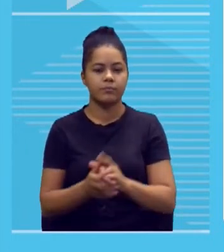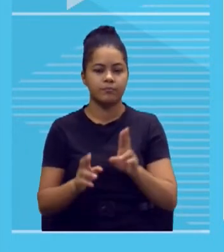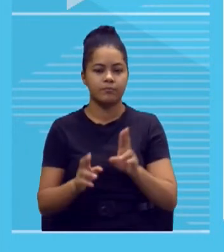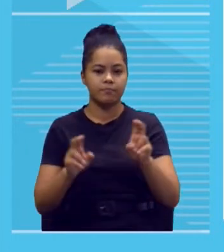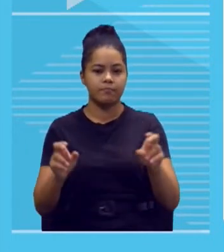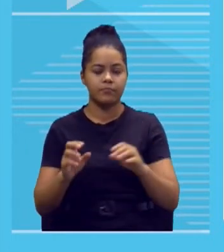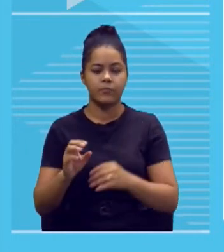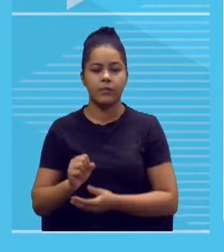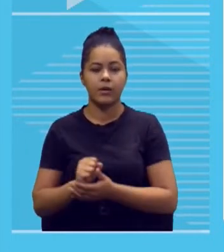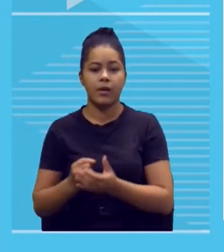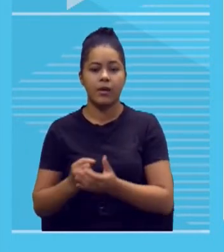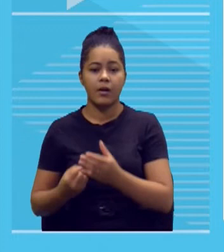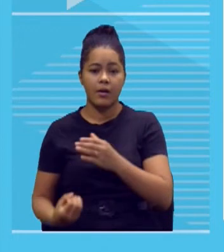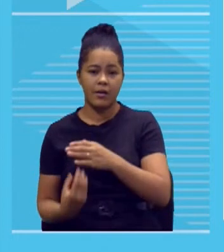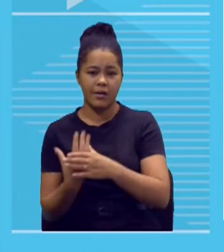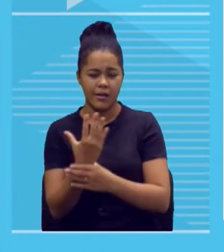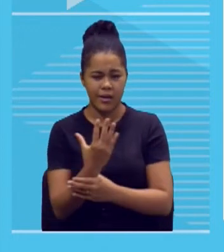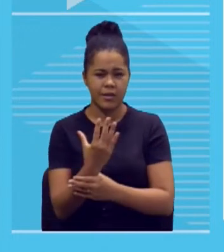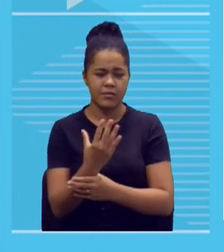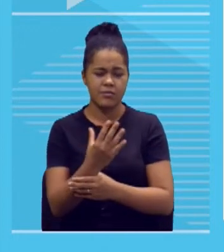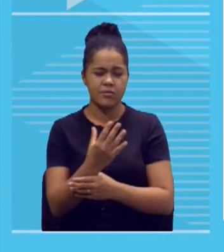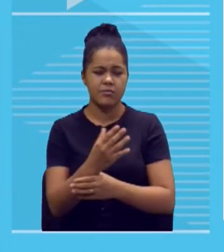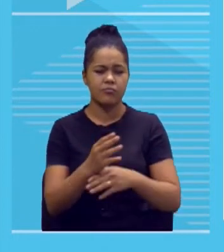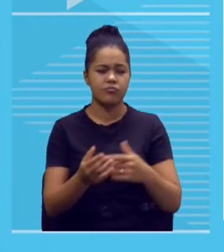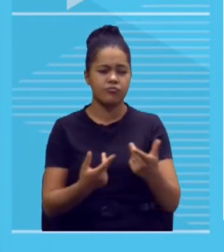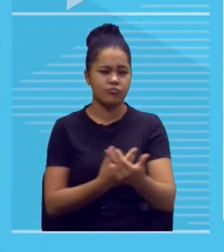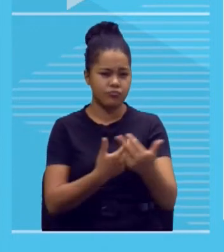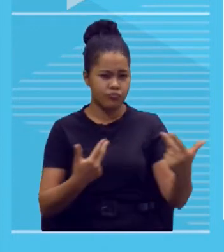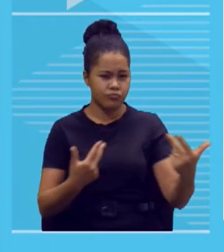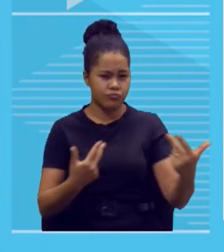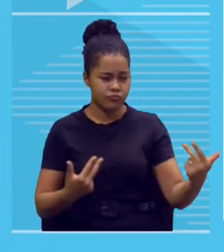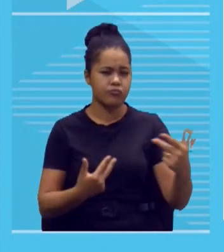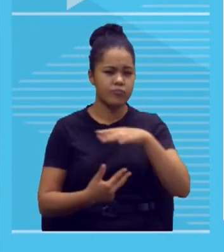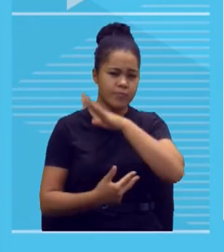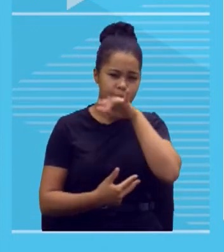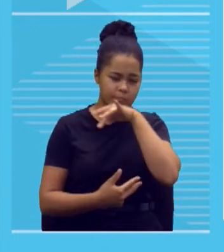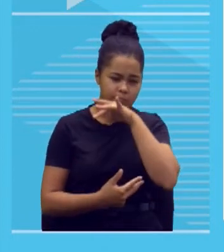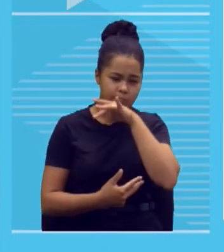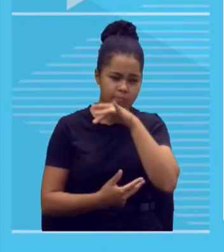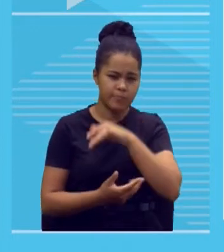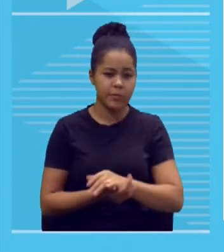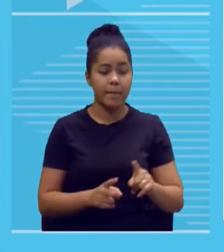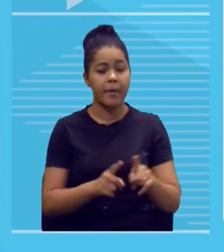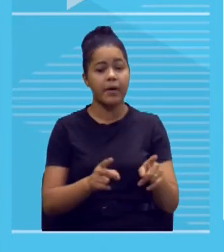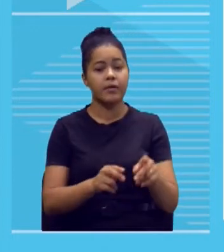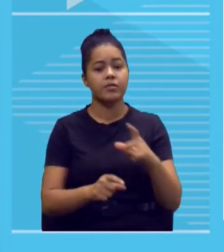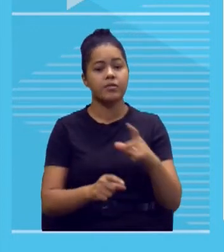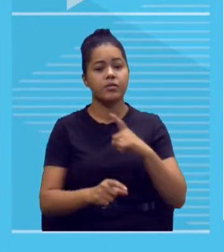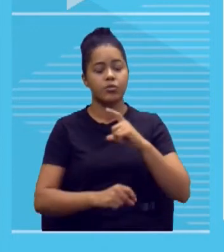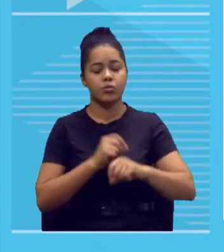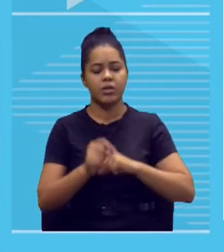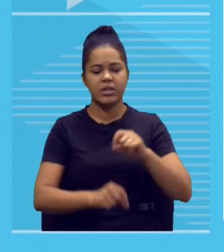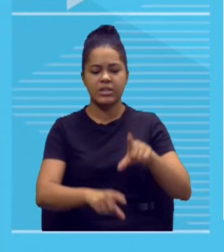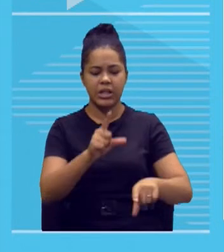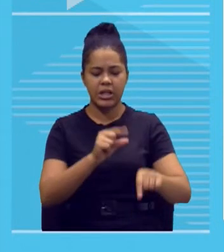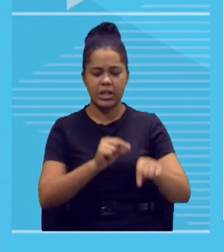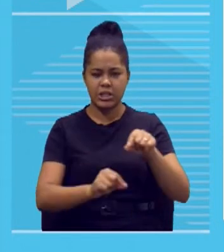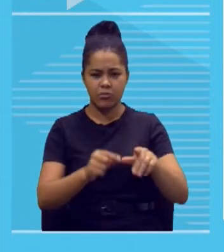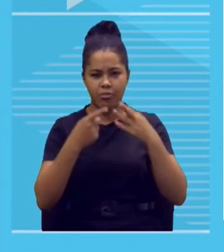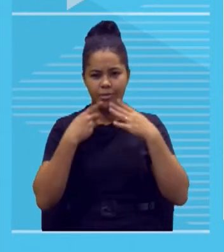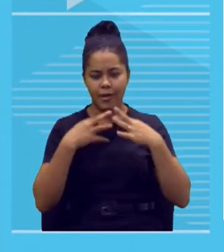by mais natural selection por meio da seleção natural e esse